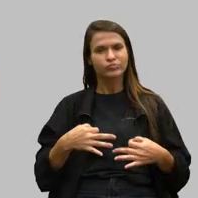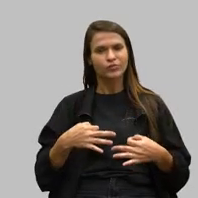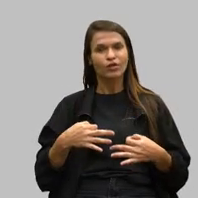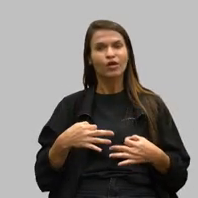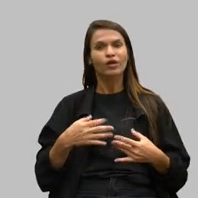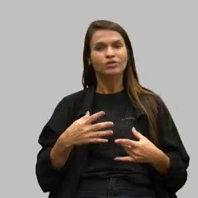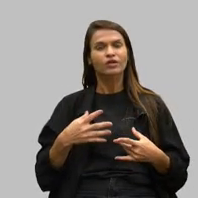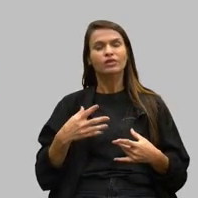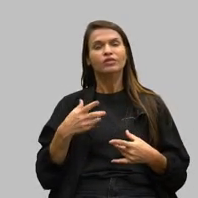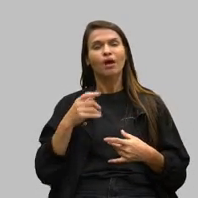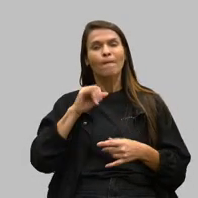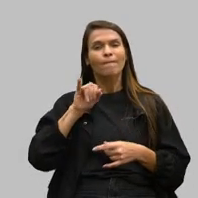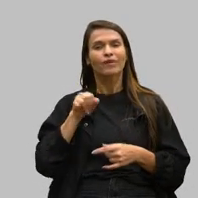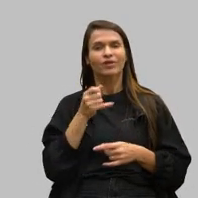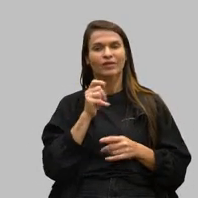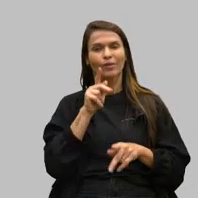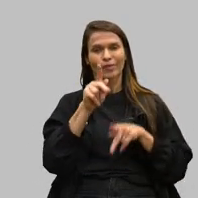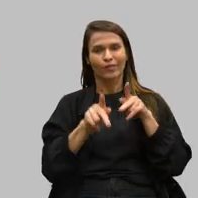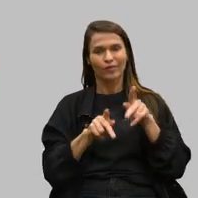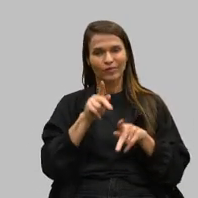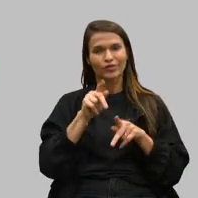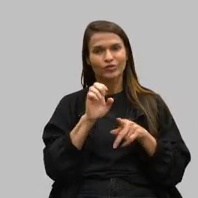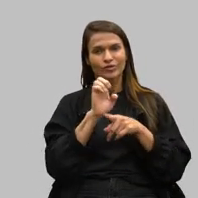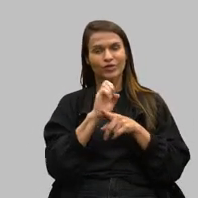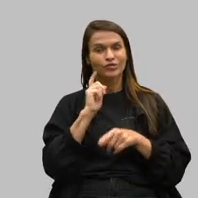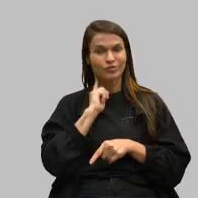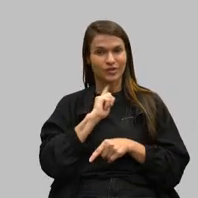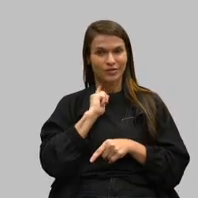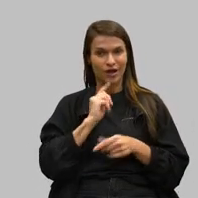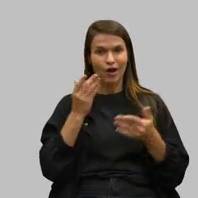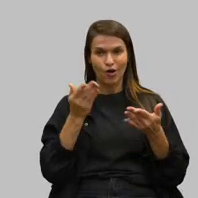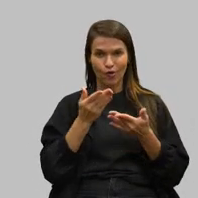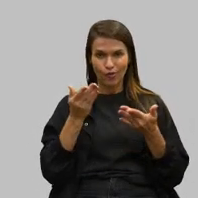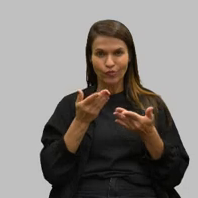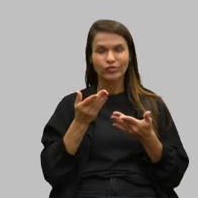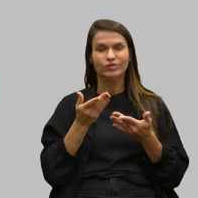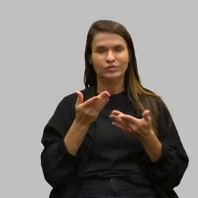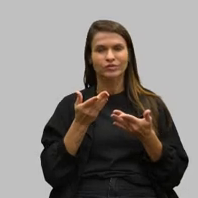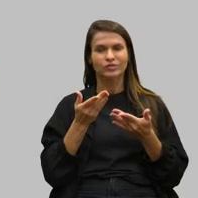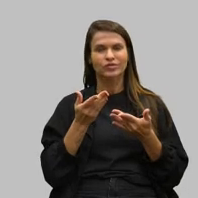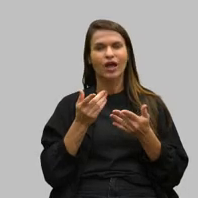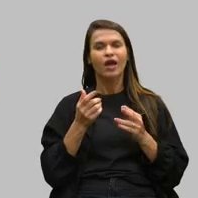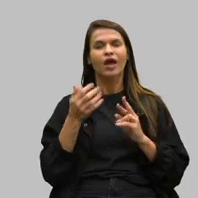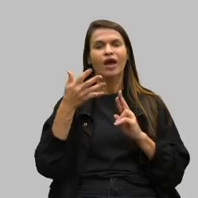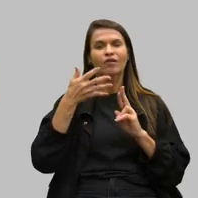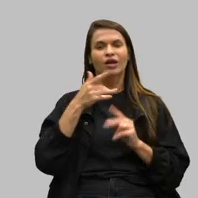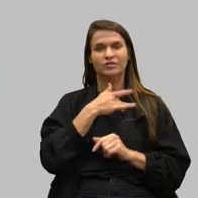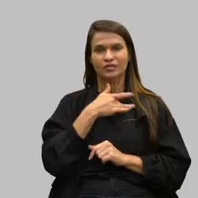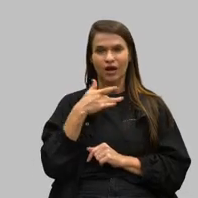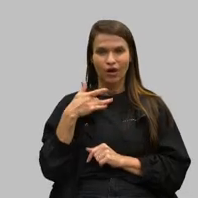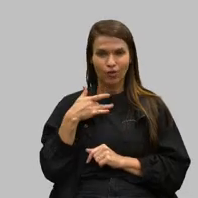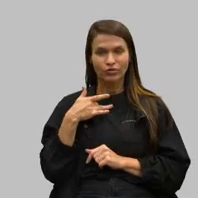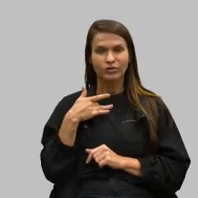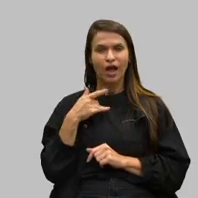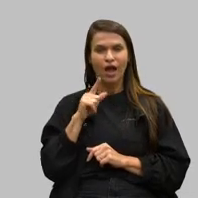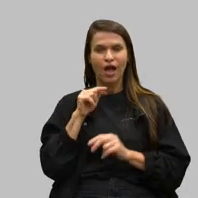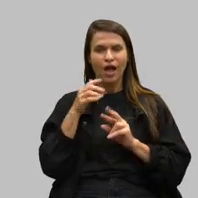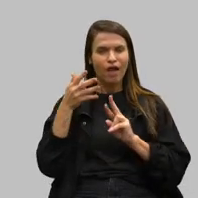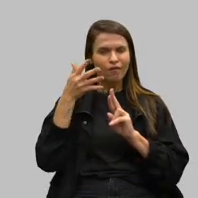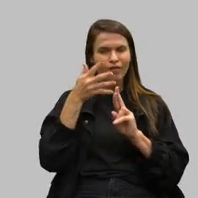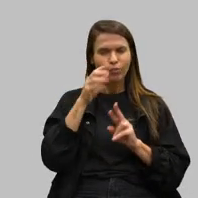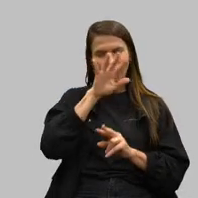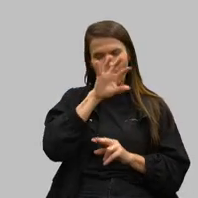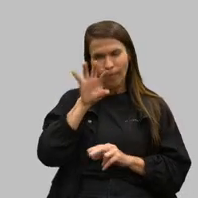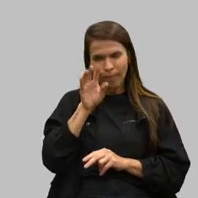isso é a nossa população e o nosso estado de Minas Gerais hoje nos refere à saúde, é uma referência no Brasil